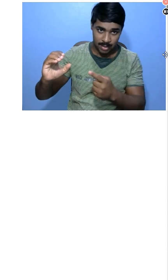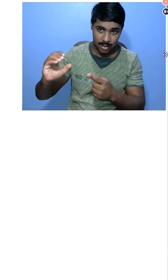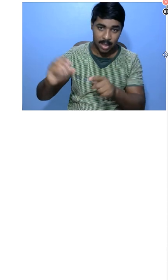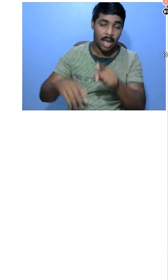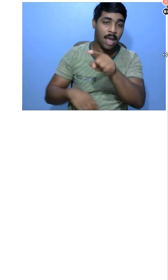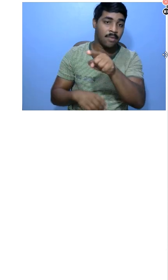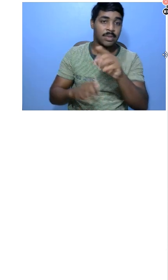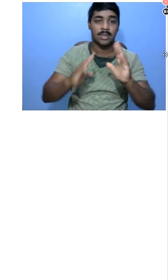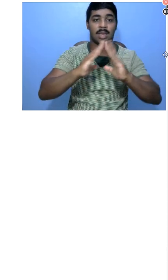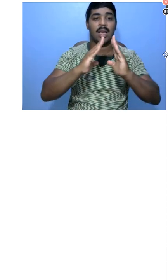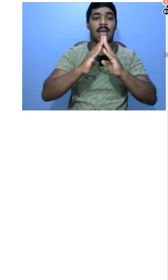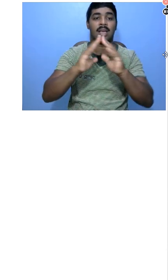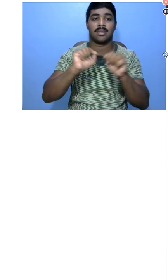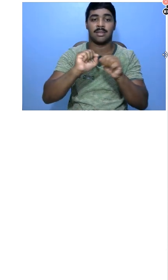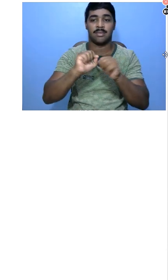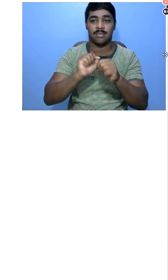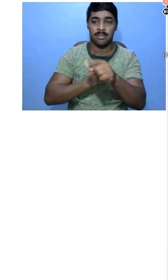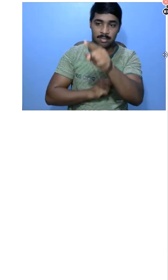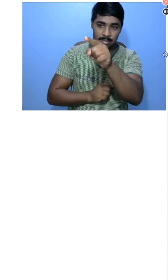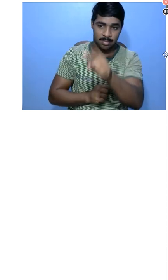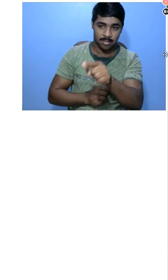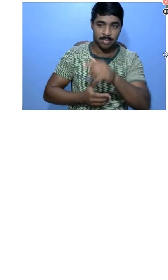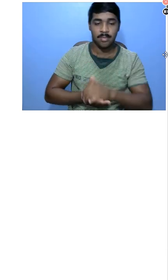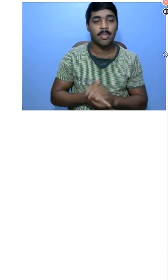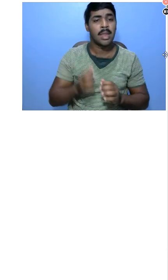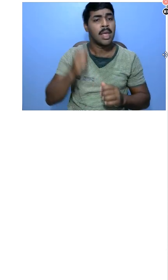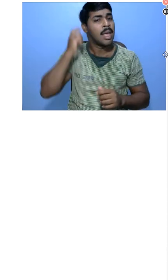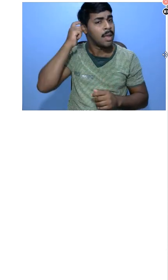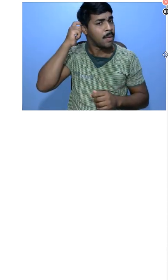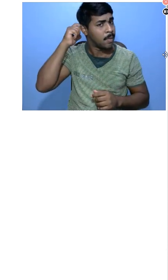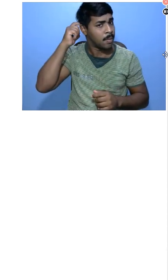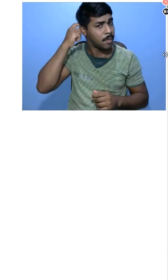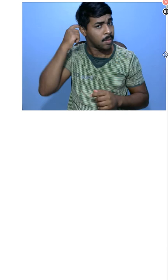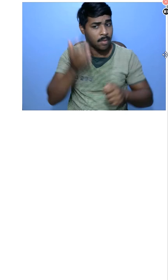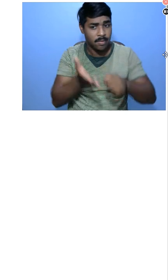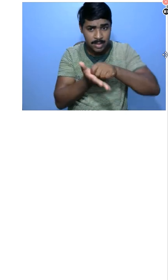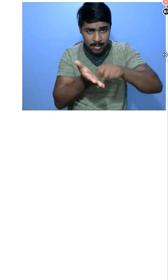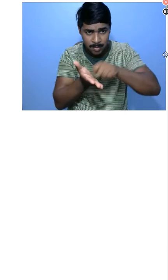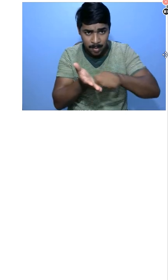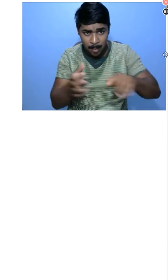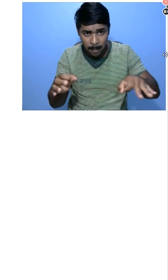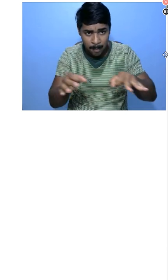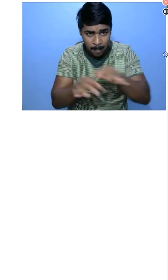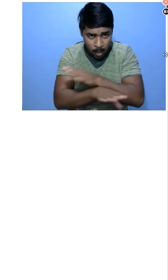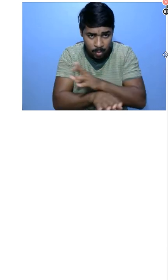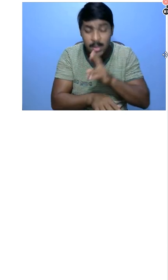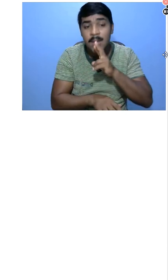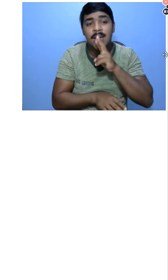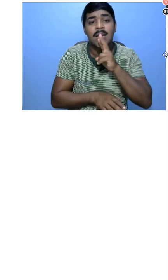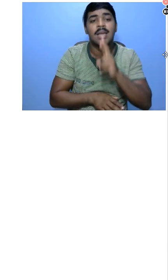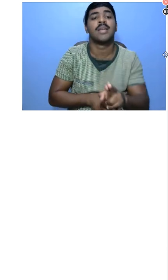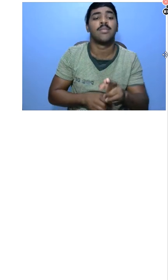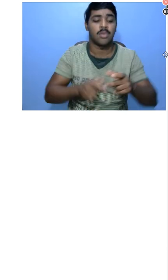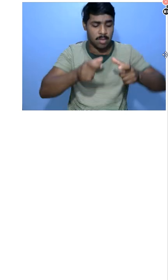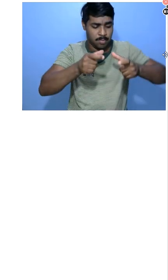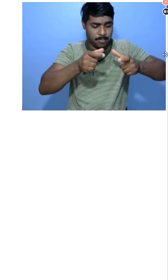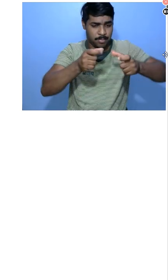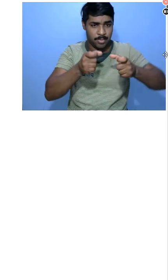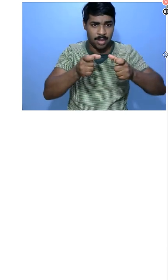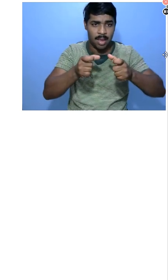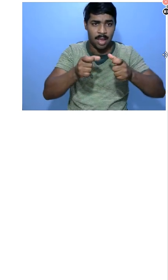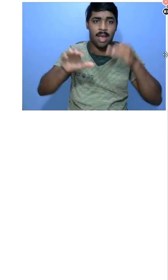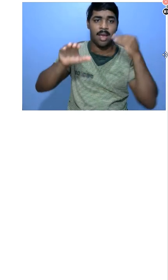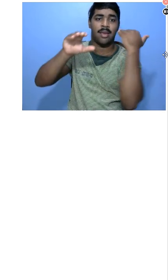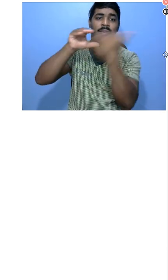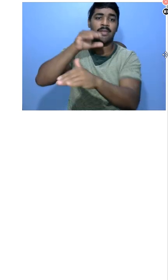calma na sua casa, numa folha, e o método que você vai entregar, você vai anexar esse PDF com as suas respostas, foto, no